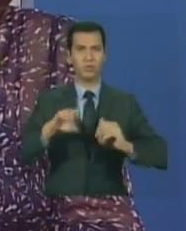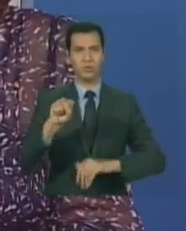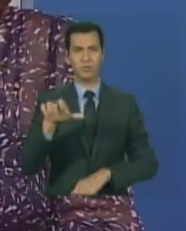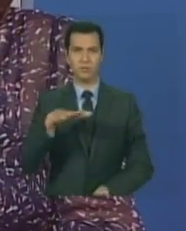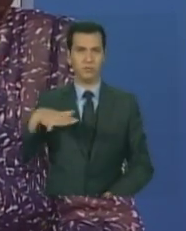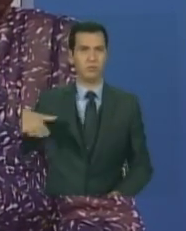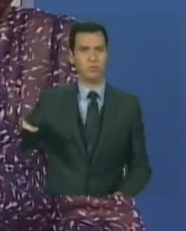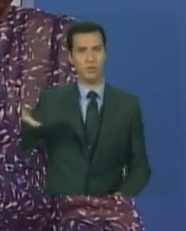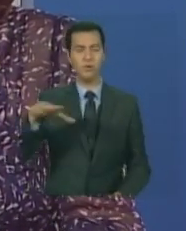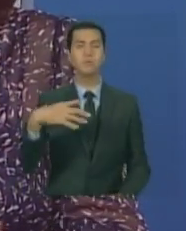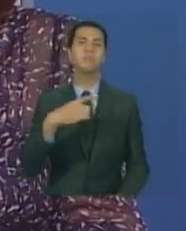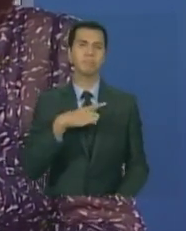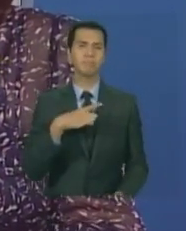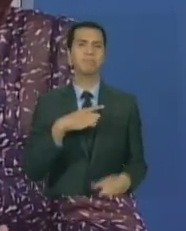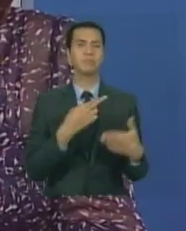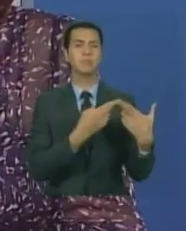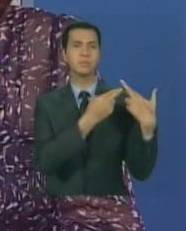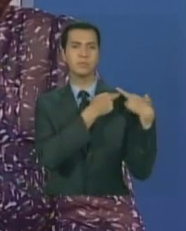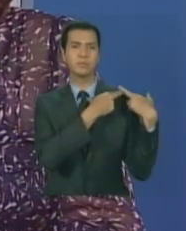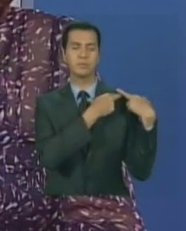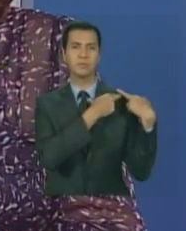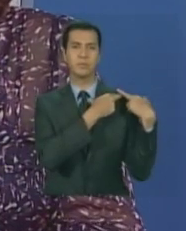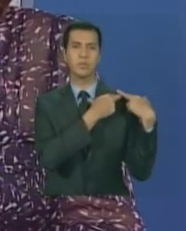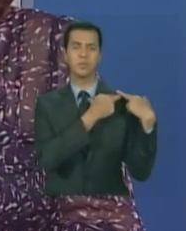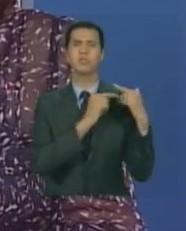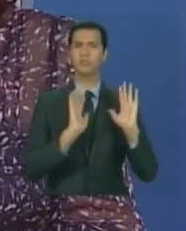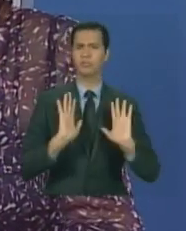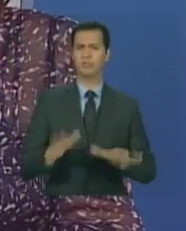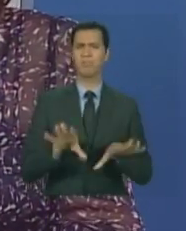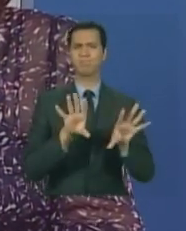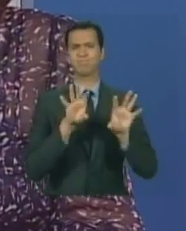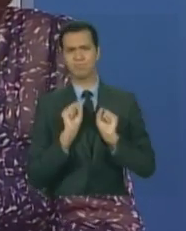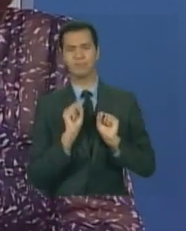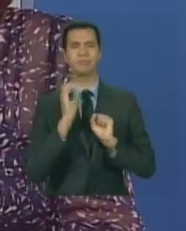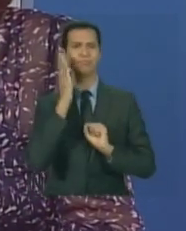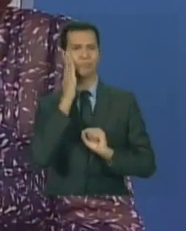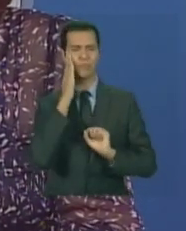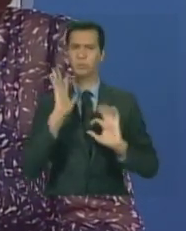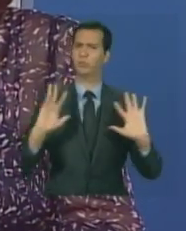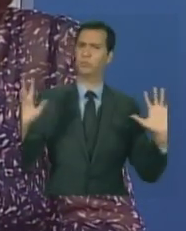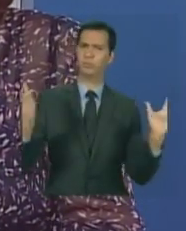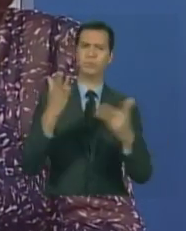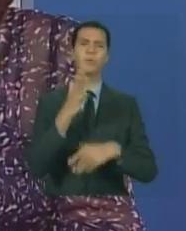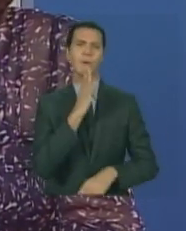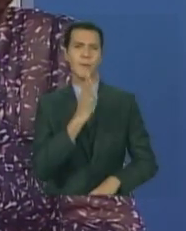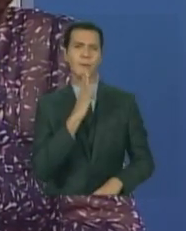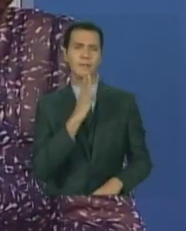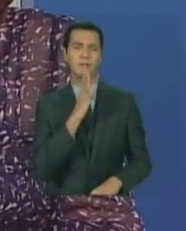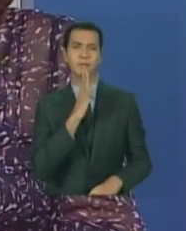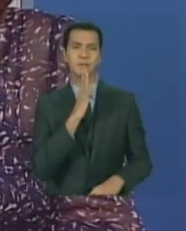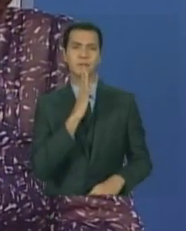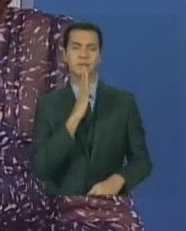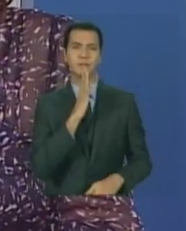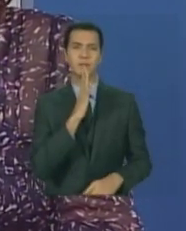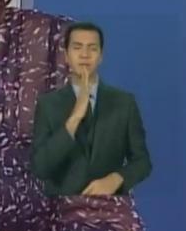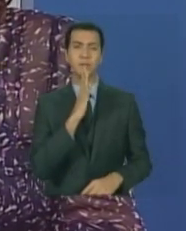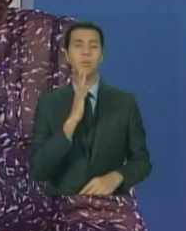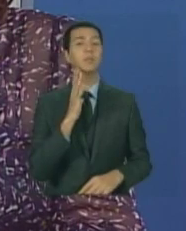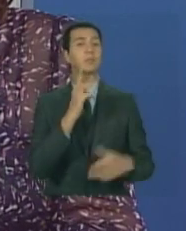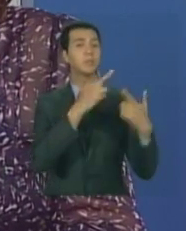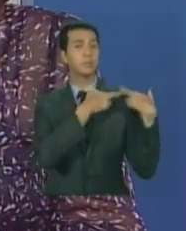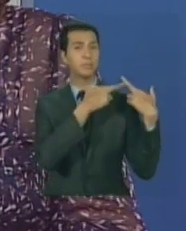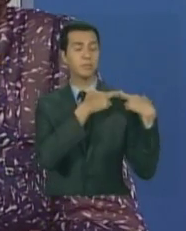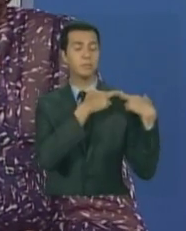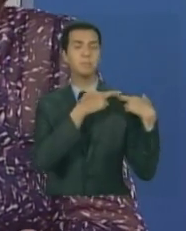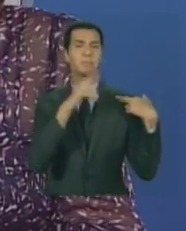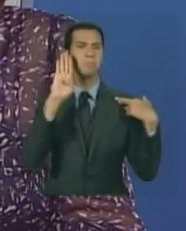que já bastante incorporada e assimilada, né, em todo o território nacional, e a sua função básica